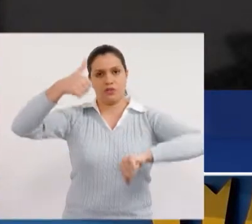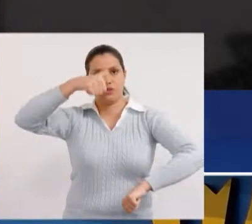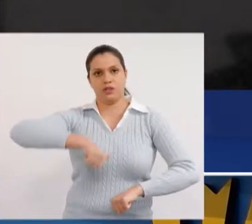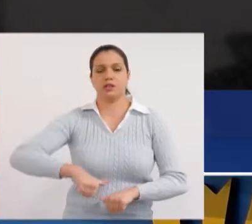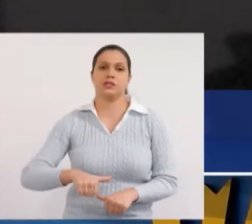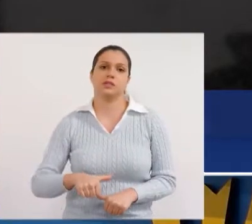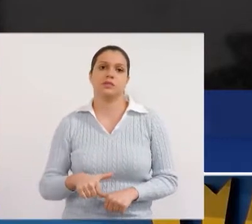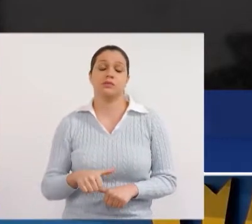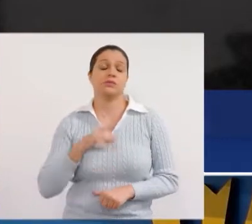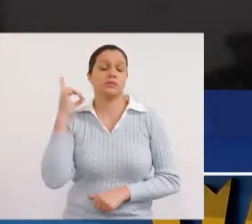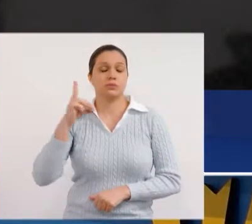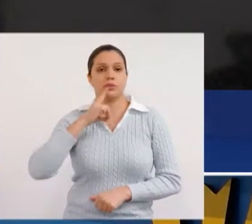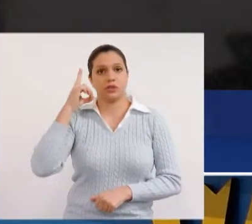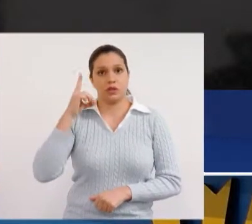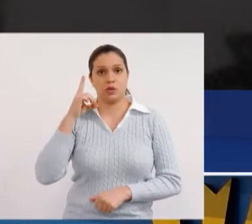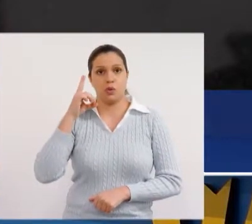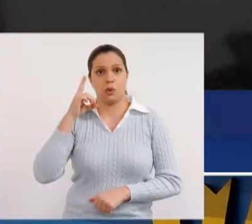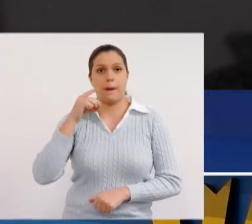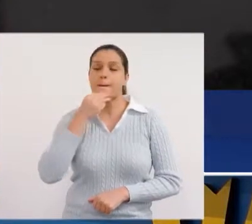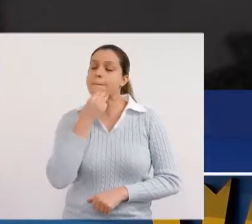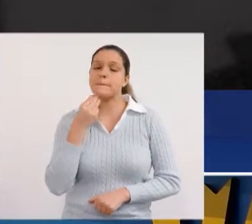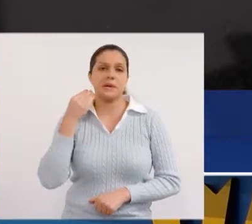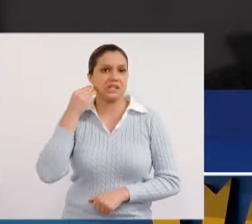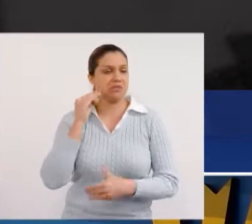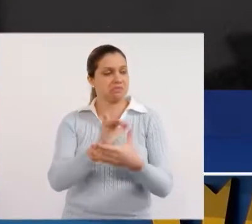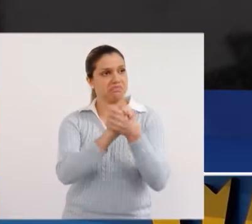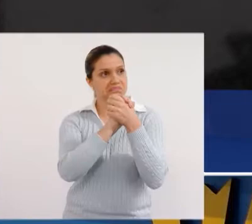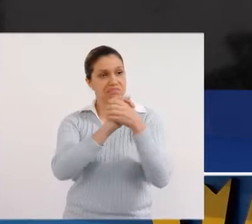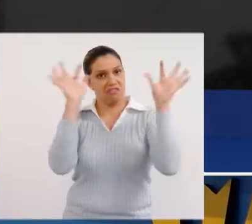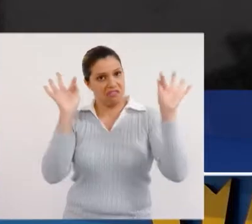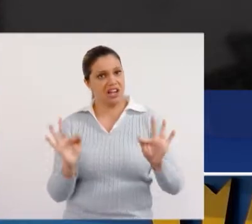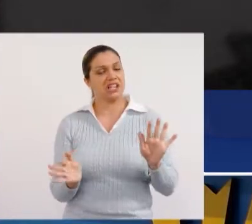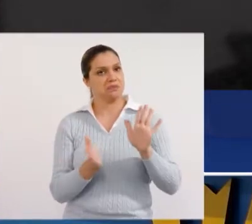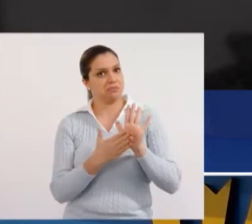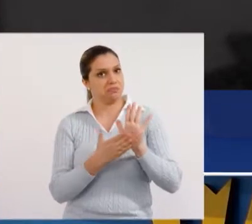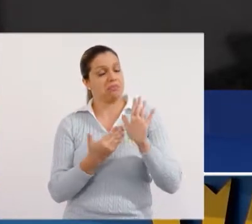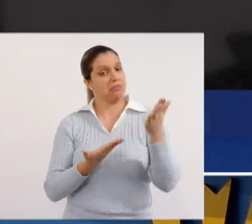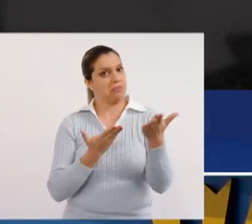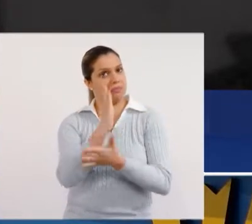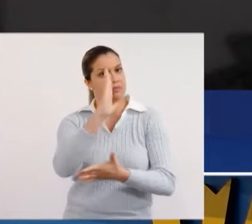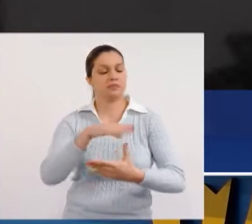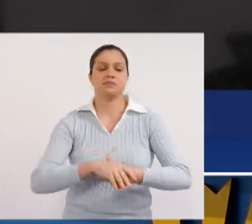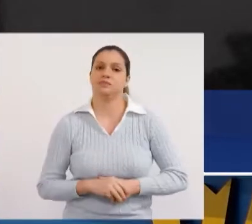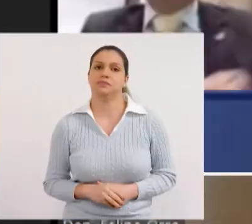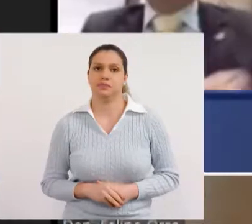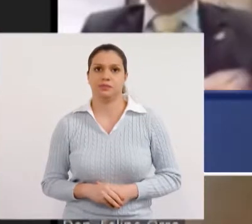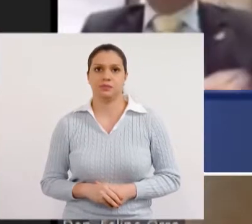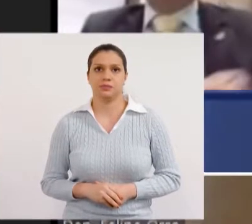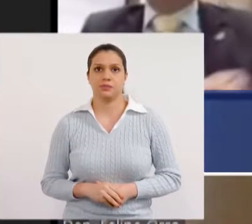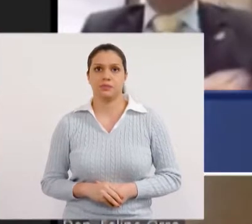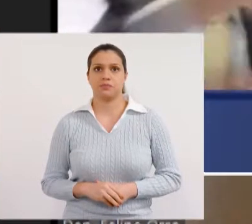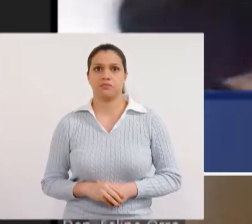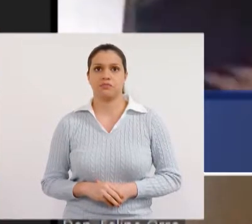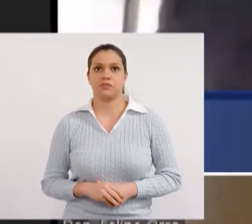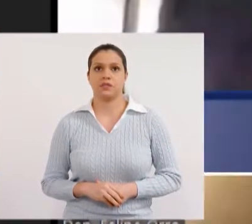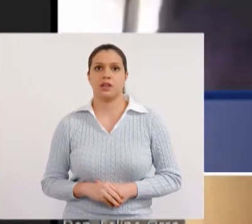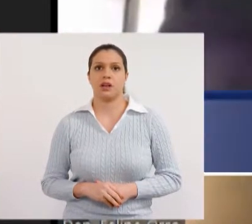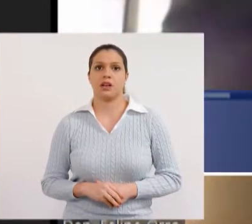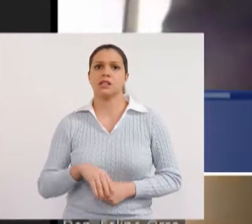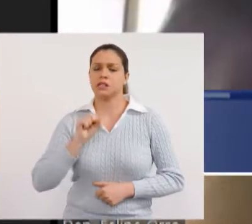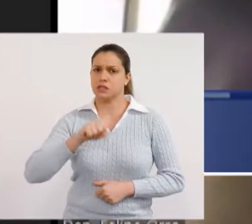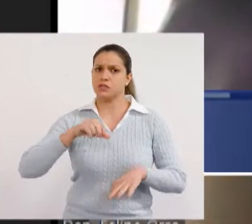na Comissão de Obras e Serviço Público, o deputado Marçal Filho comemorou a aprovação da proposta. Senhor